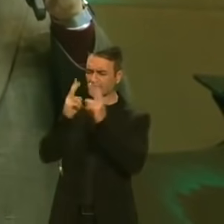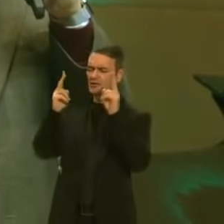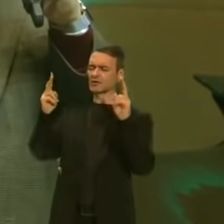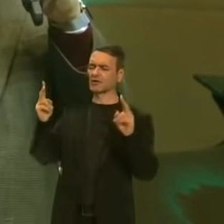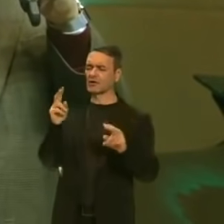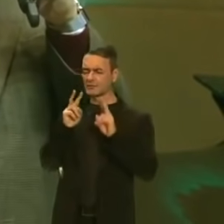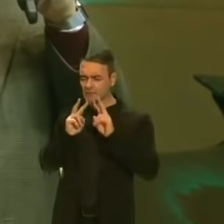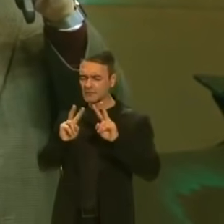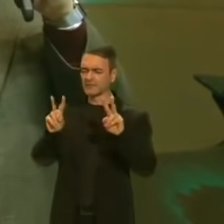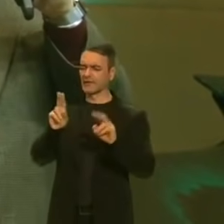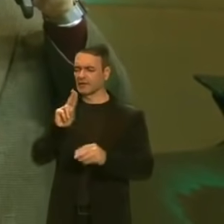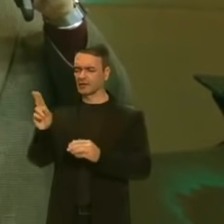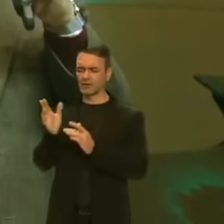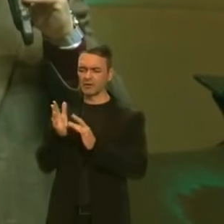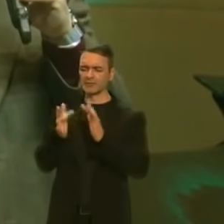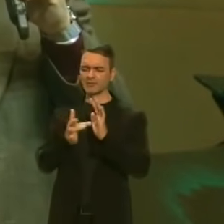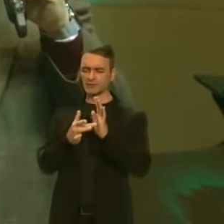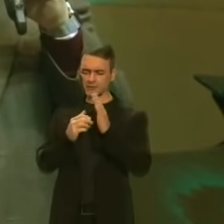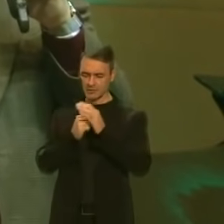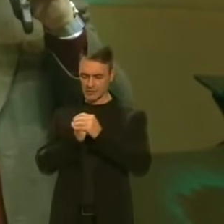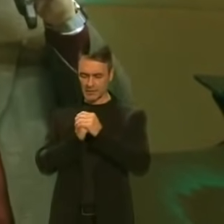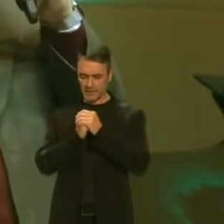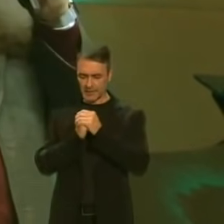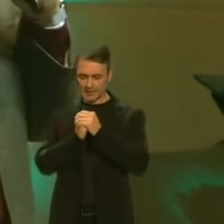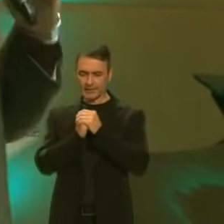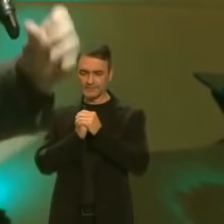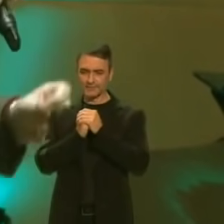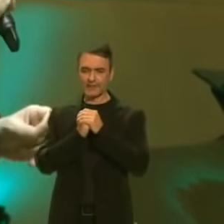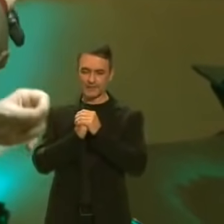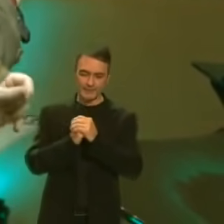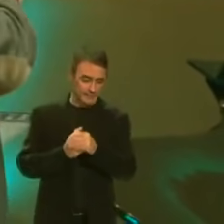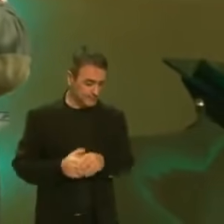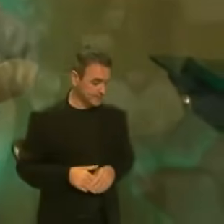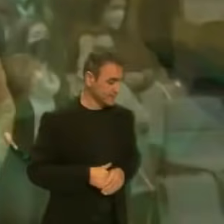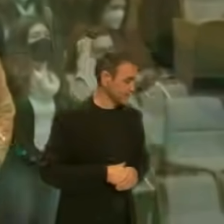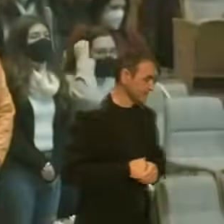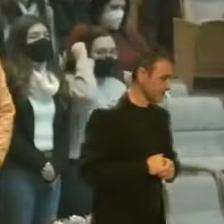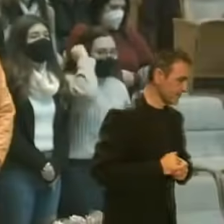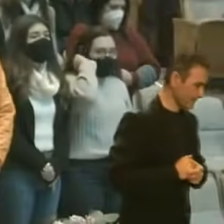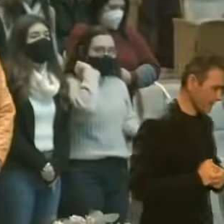nome de Jesus. Amém e amém. Adoremos ao Senhor.